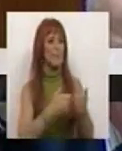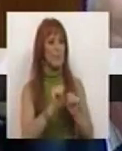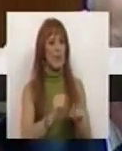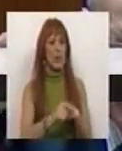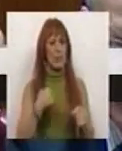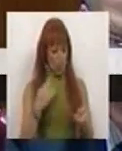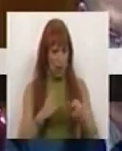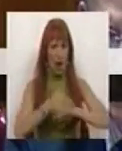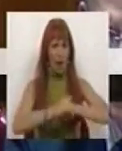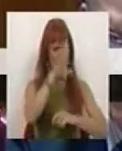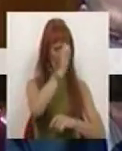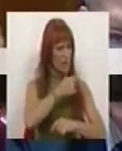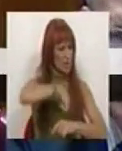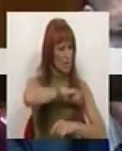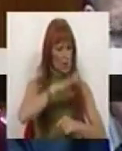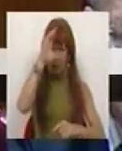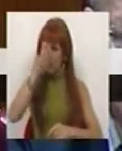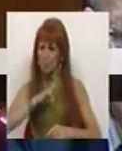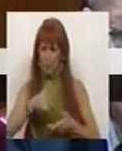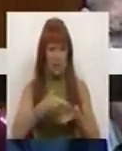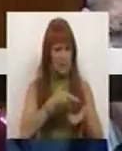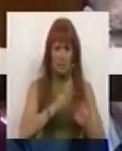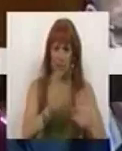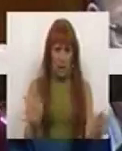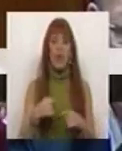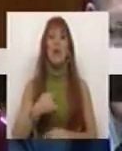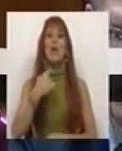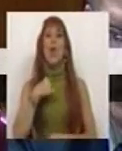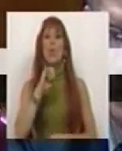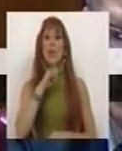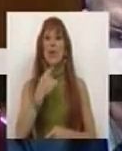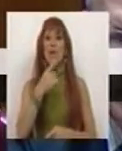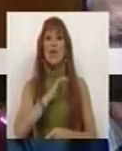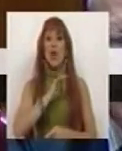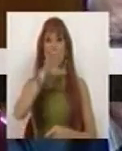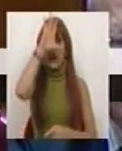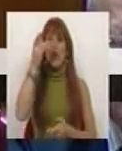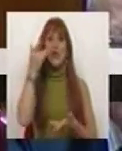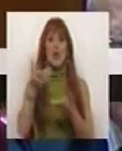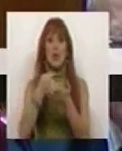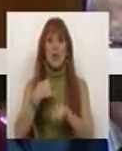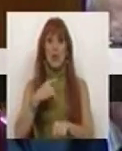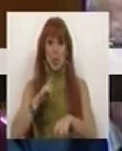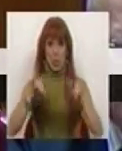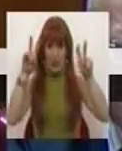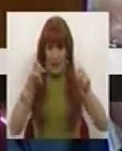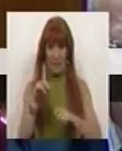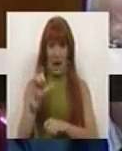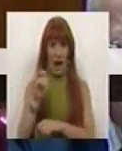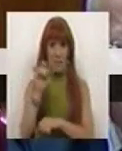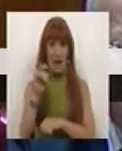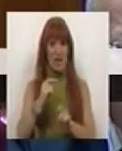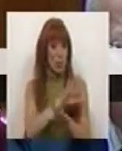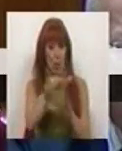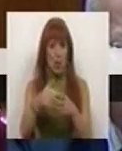que temos mantido entre o Governo espanhol e o Governo português. E como já teve a oportunidade de dizer o Sr. Ministro dos Negócios Estrangeiros, o tema de Almaraz está no